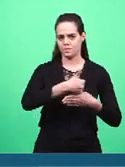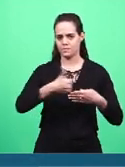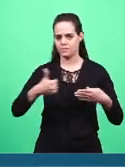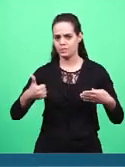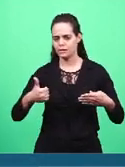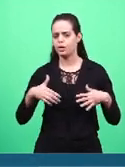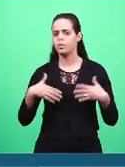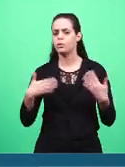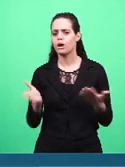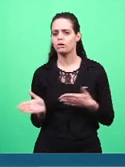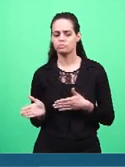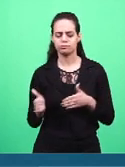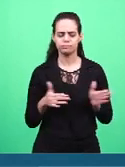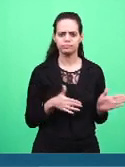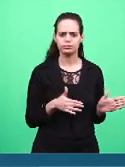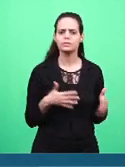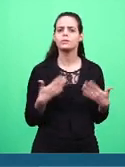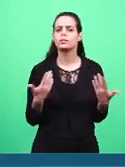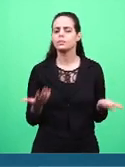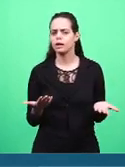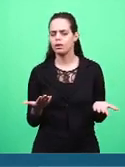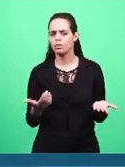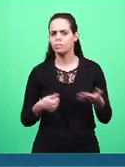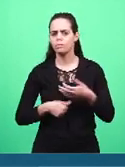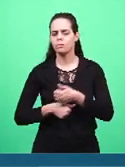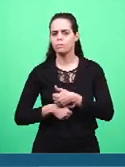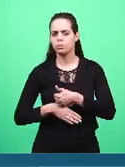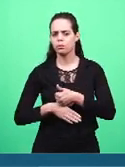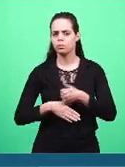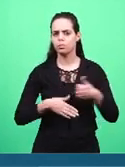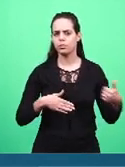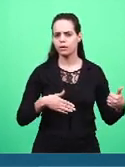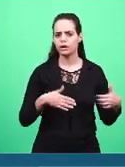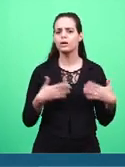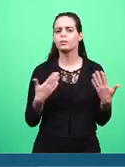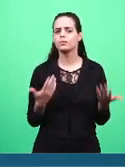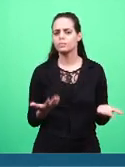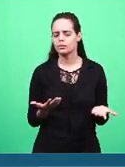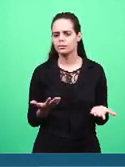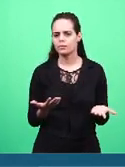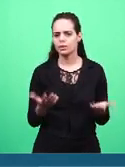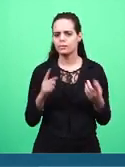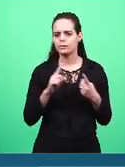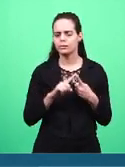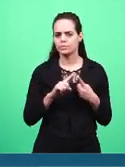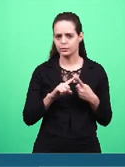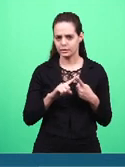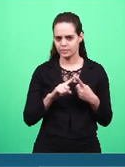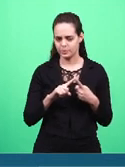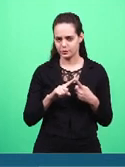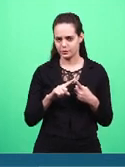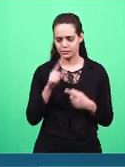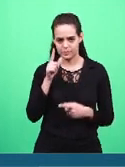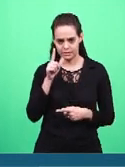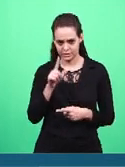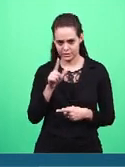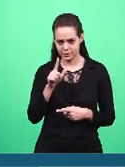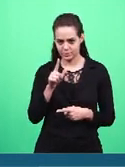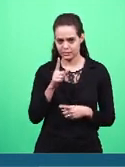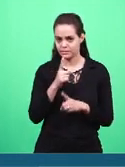filhas a seus filhos, e não tomareis mais suas filhas, nem para vossos